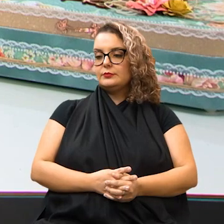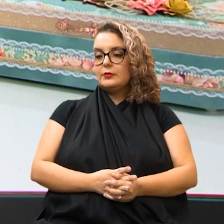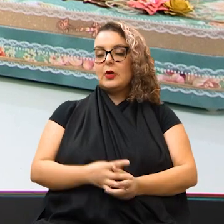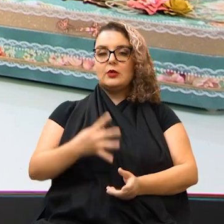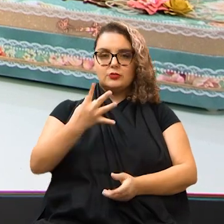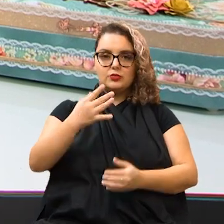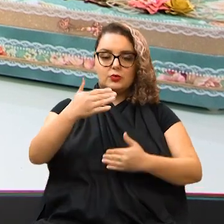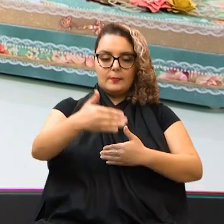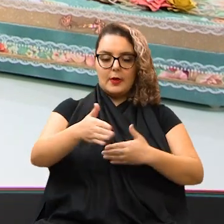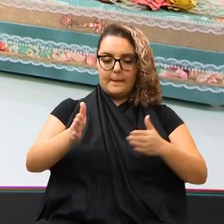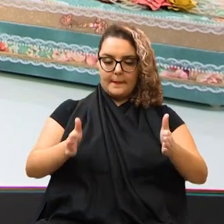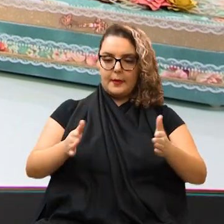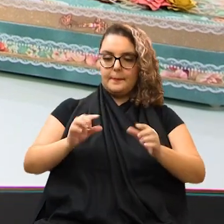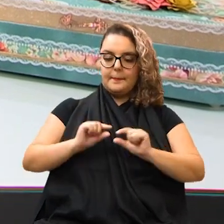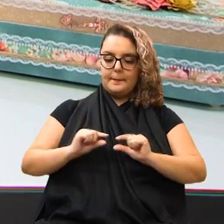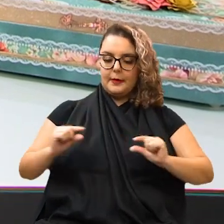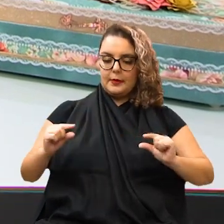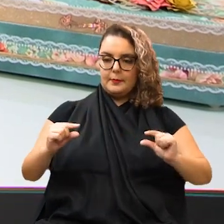4 lados.